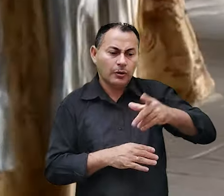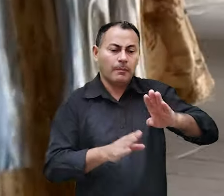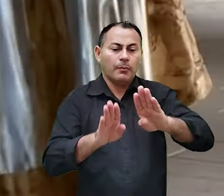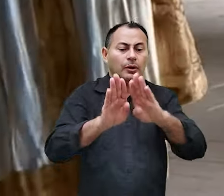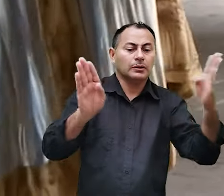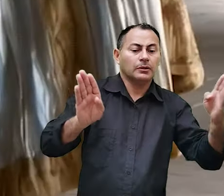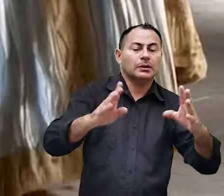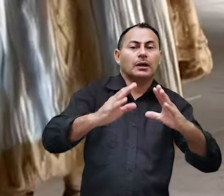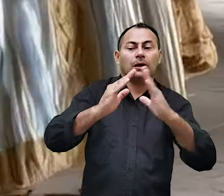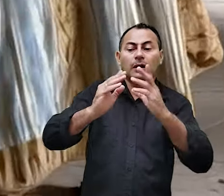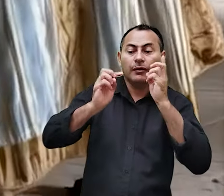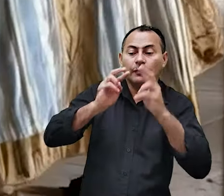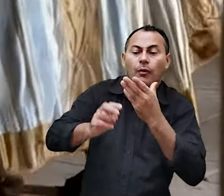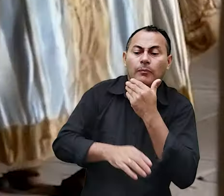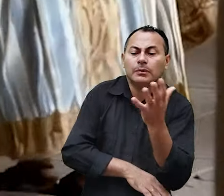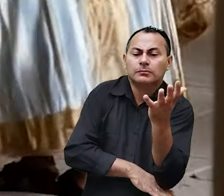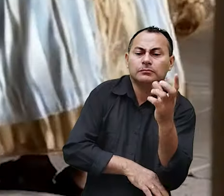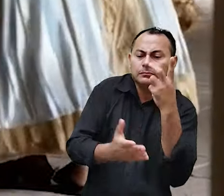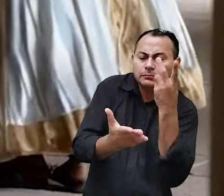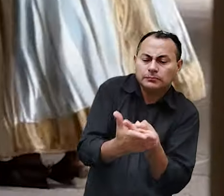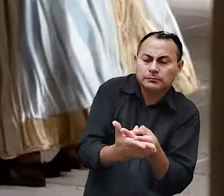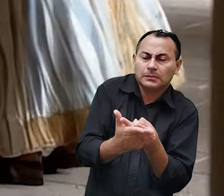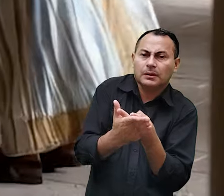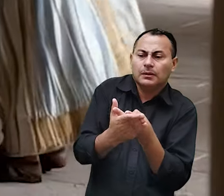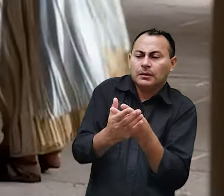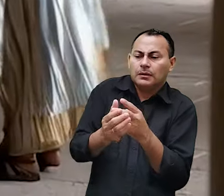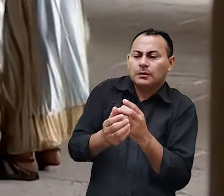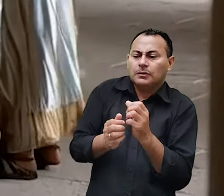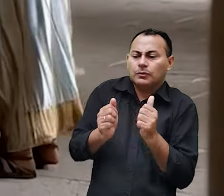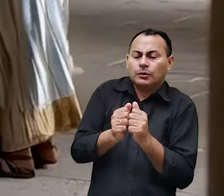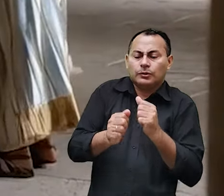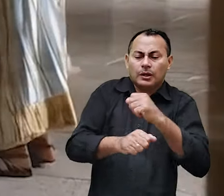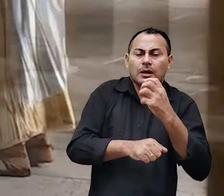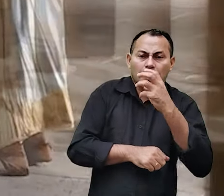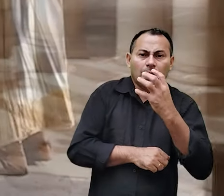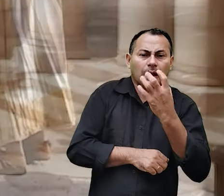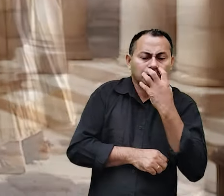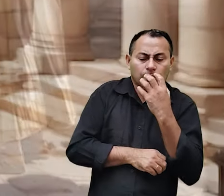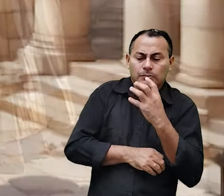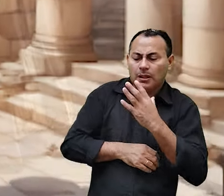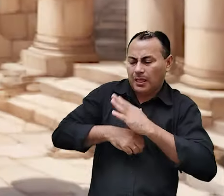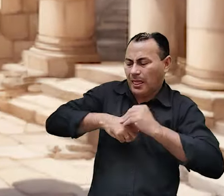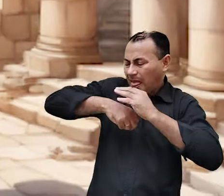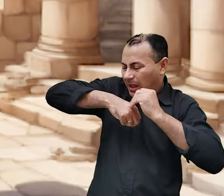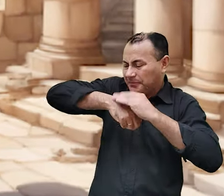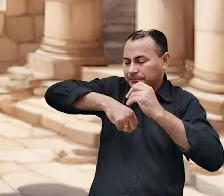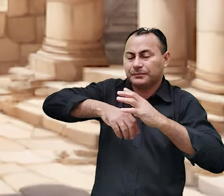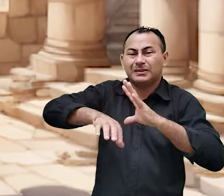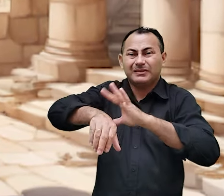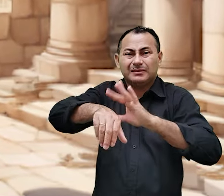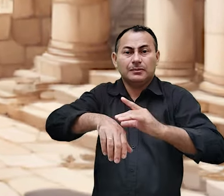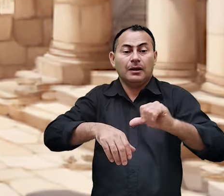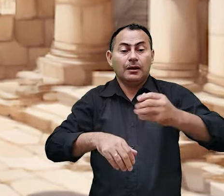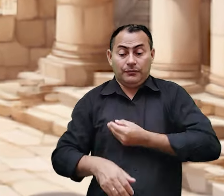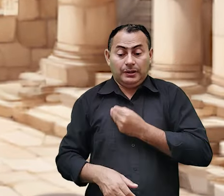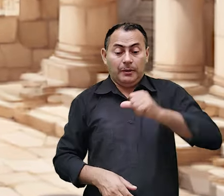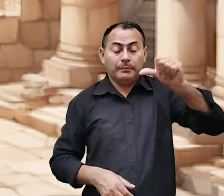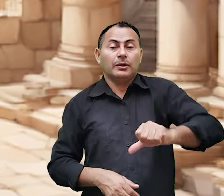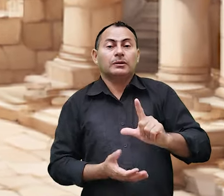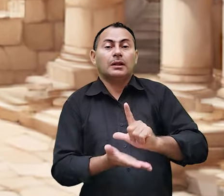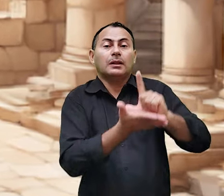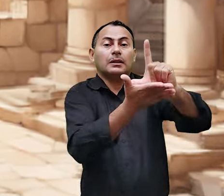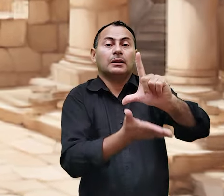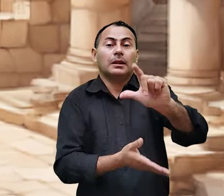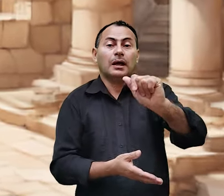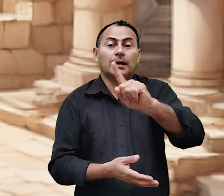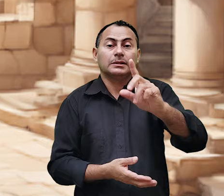Todo dia esse homem ia até o portão da sua mansão e via um mendigo deitado, rodeado de cachorros, lambendo suas feridas. Não deve existir vida